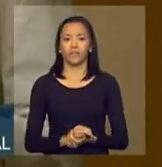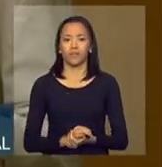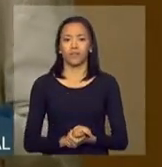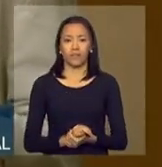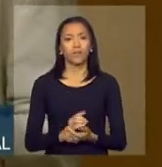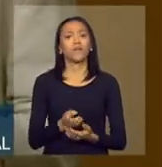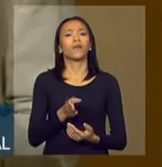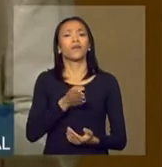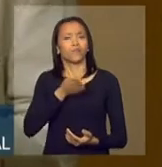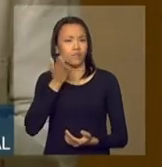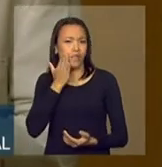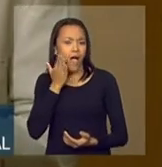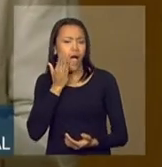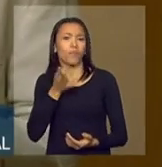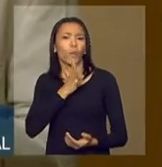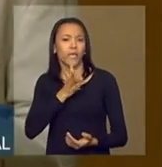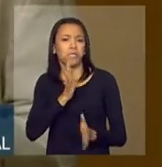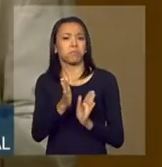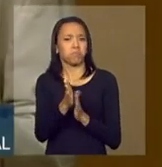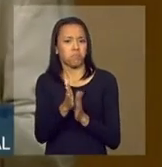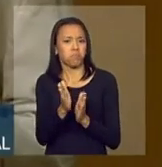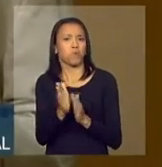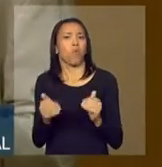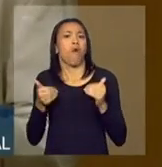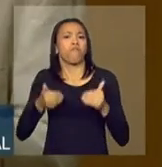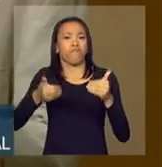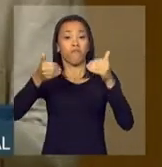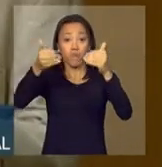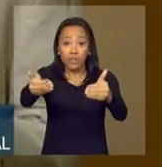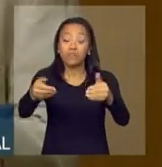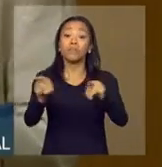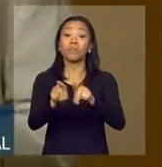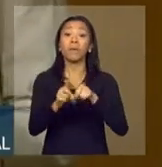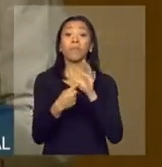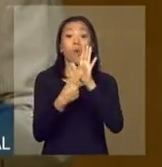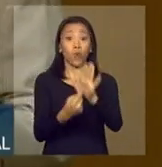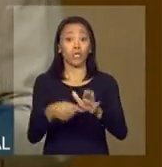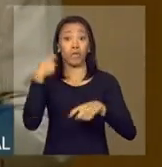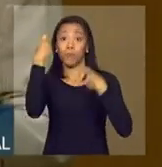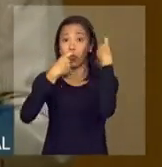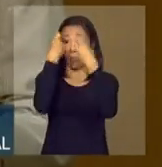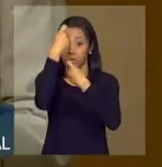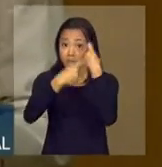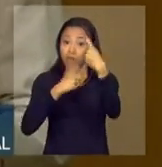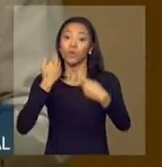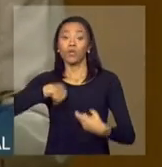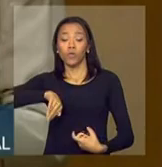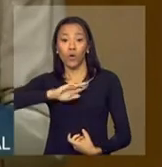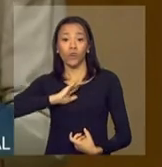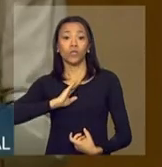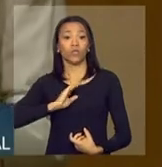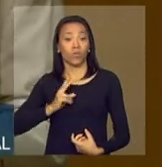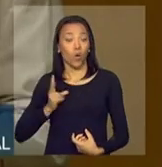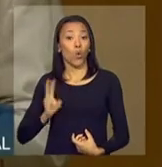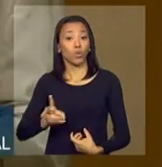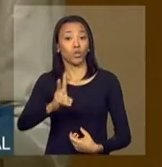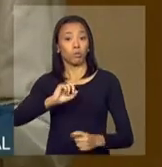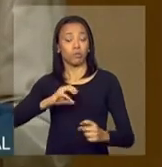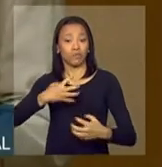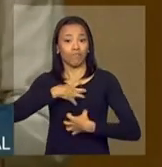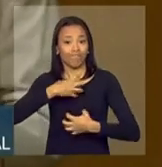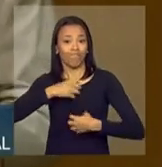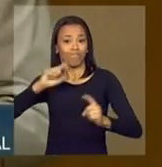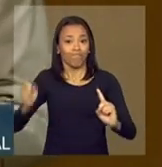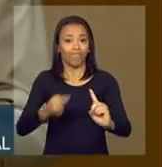do reconhecimento, dos avanços, etc., uma grande preocupação que a gente comece a enfrentar, ou siga enfrentando, algumas contradições da